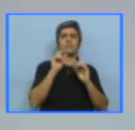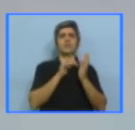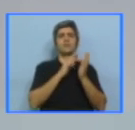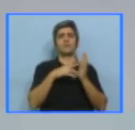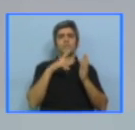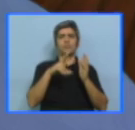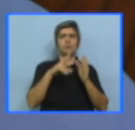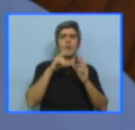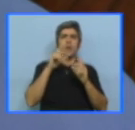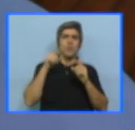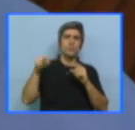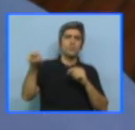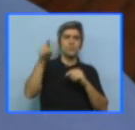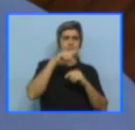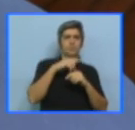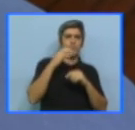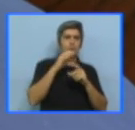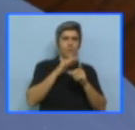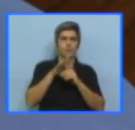teve, porque houve um pormenor